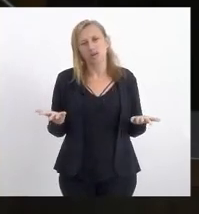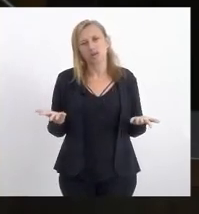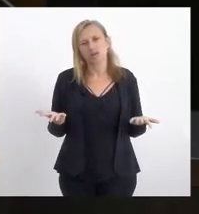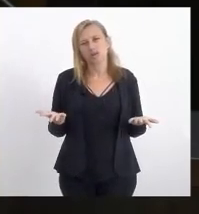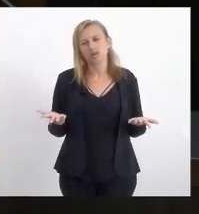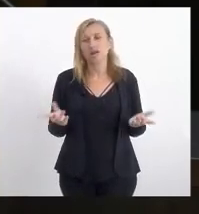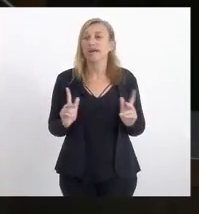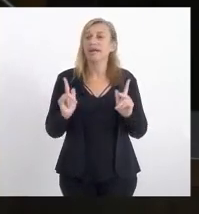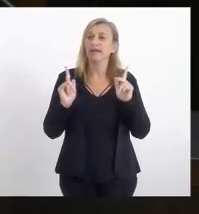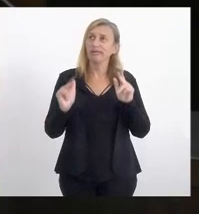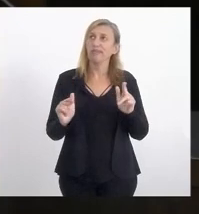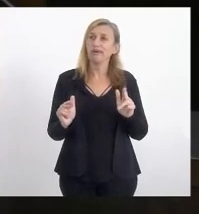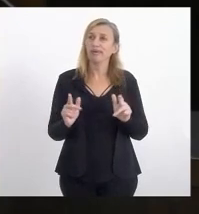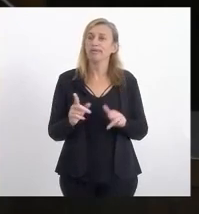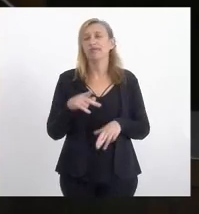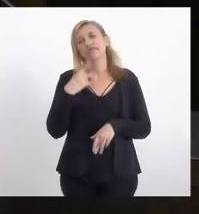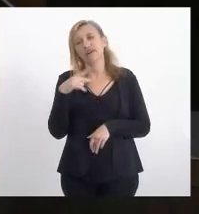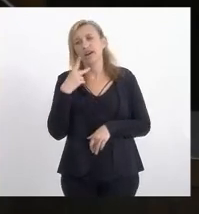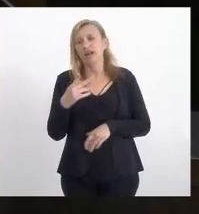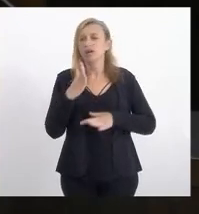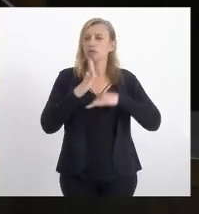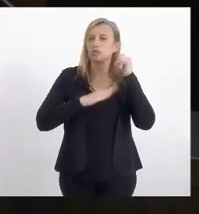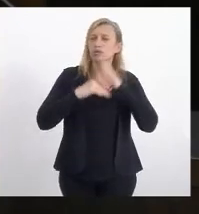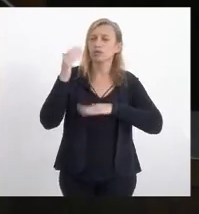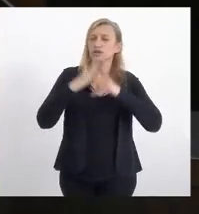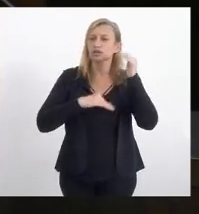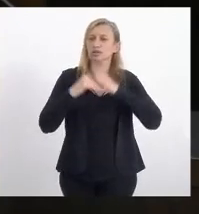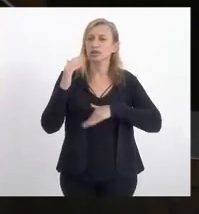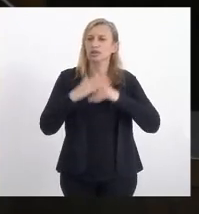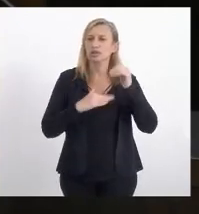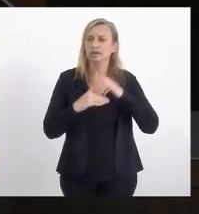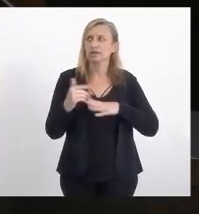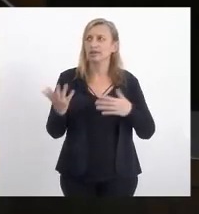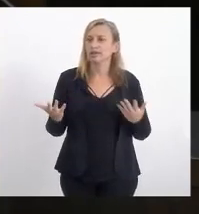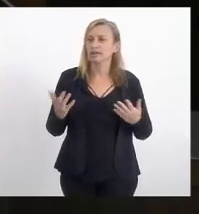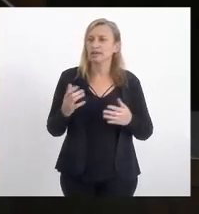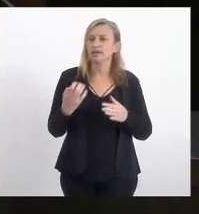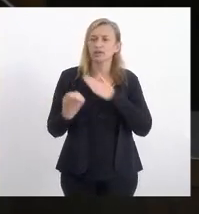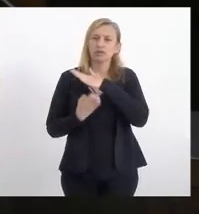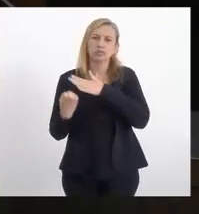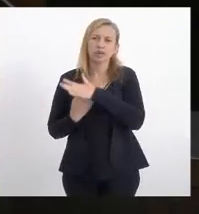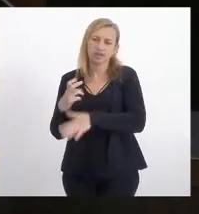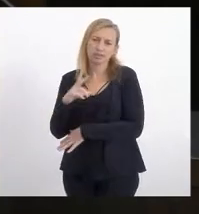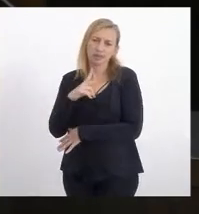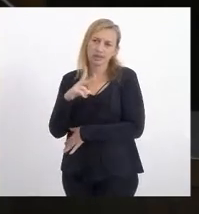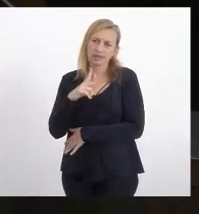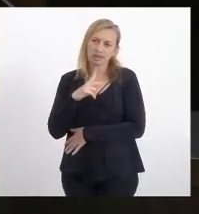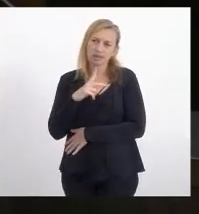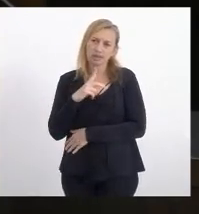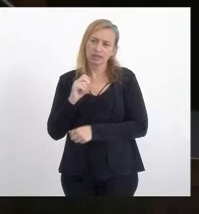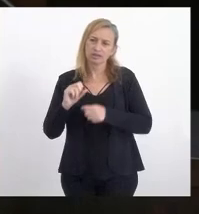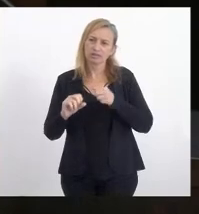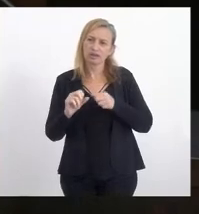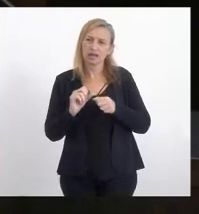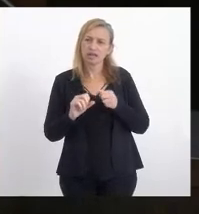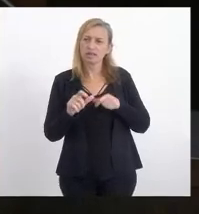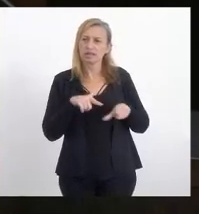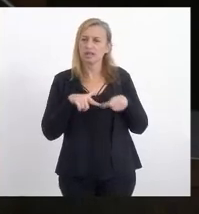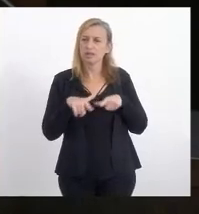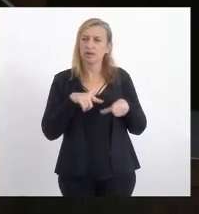é a mesma coisa tem a gente falar que o profissional da selado uma empresa privada que faz serviço